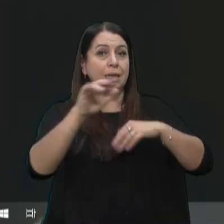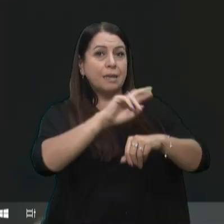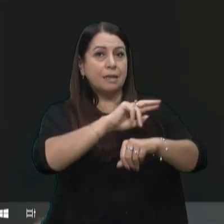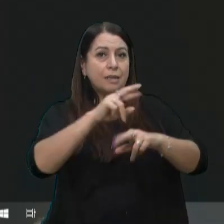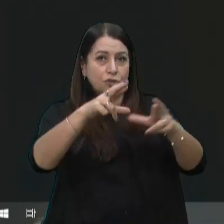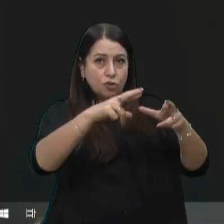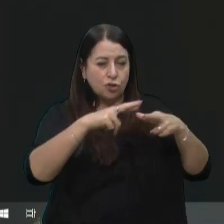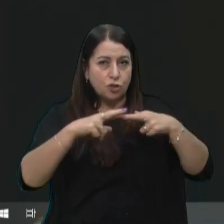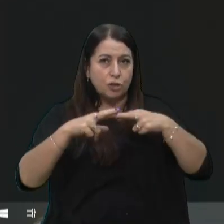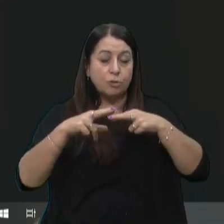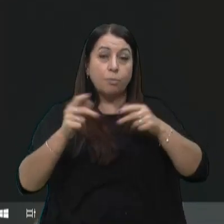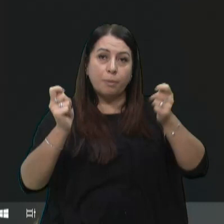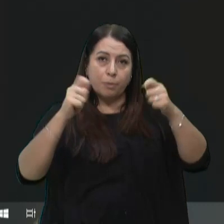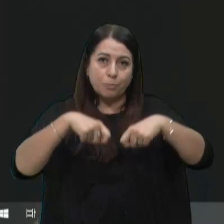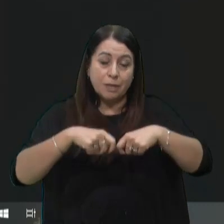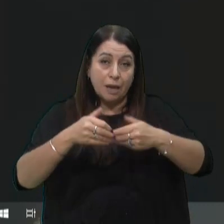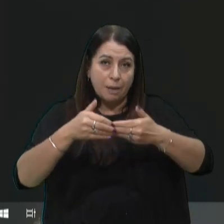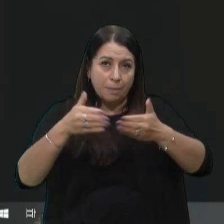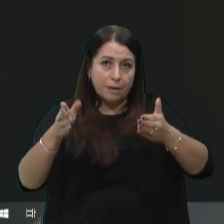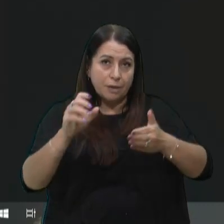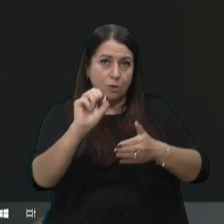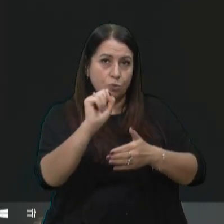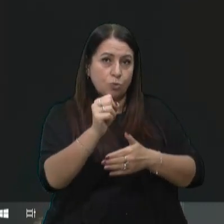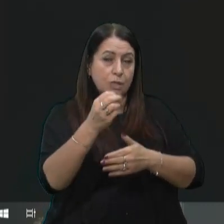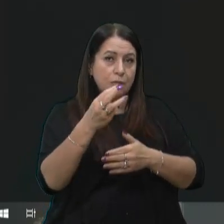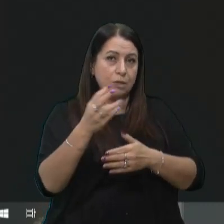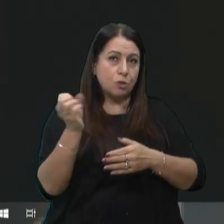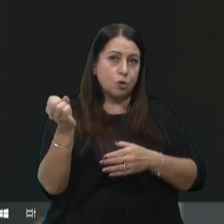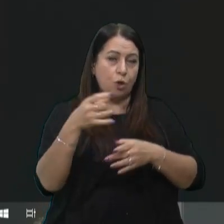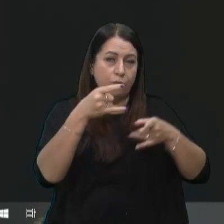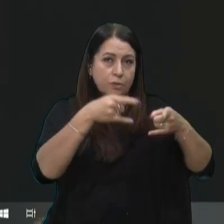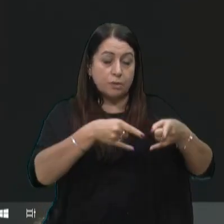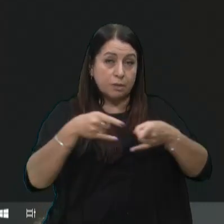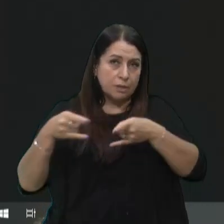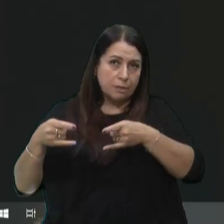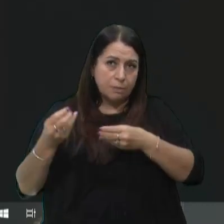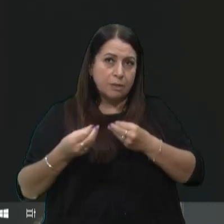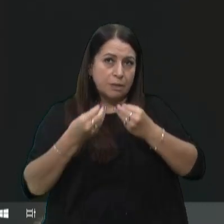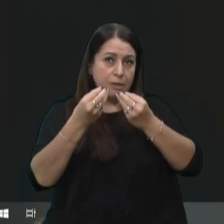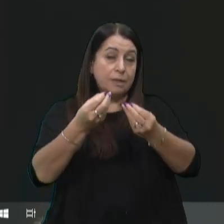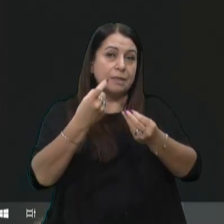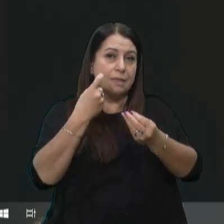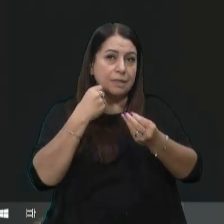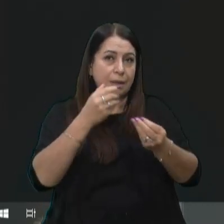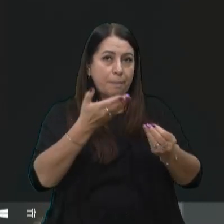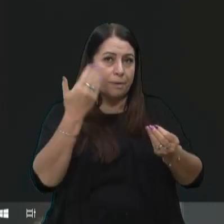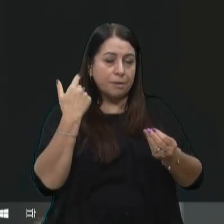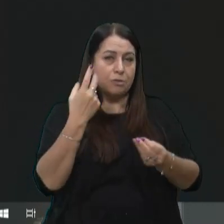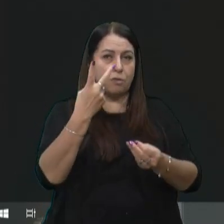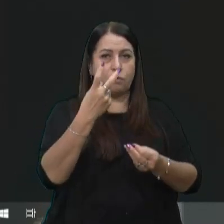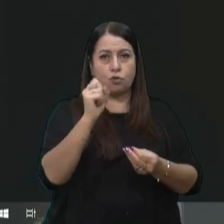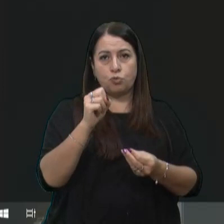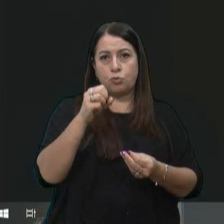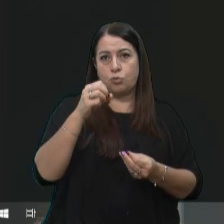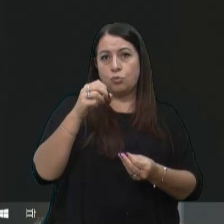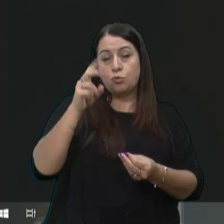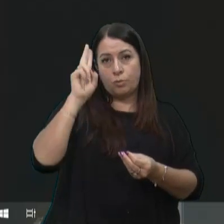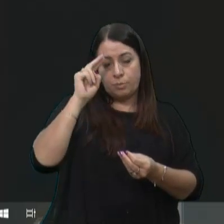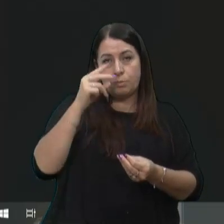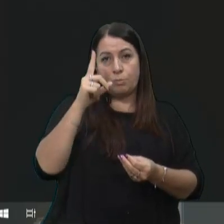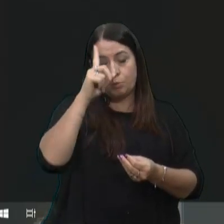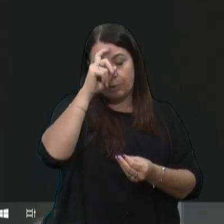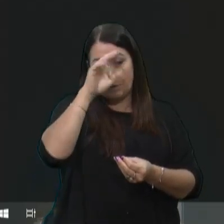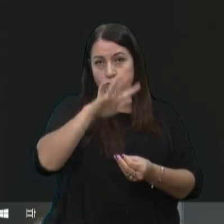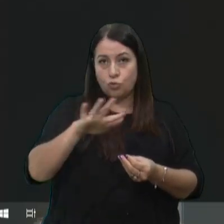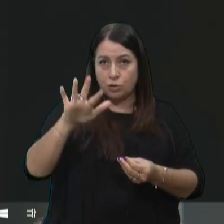busca de recursos para possibilitar a abertura dos 83 novos leitos entregue na sexta-feira passada dia 28/04 pelo